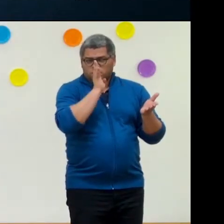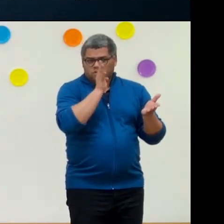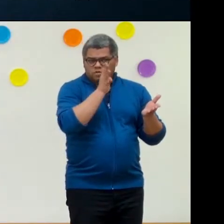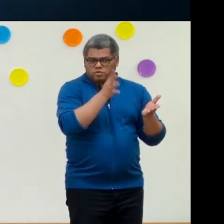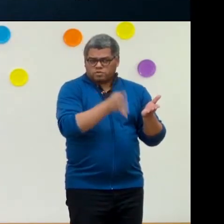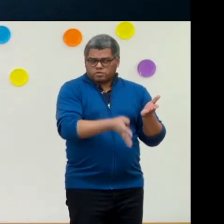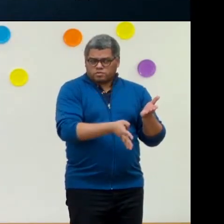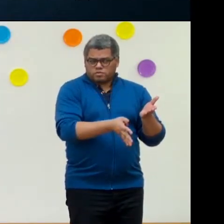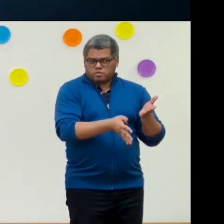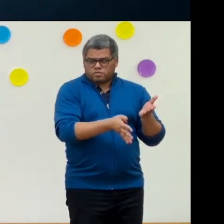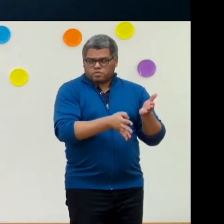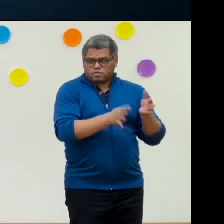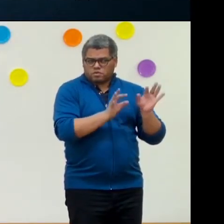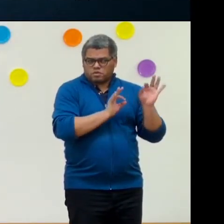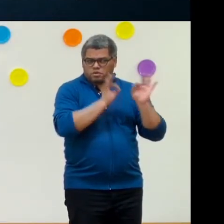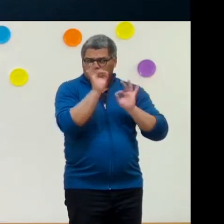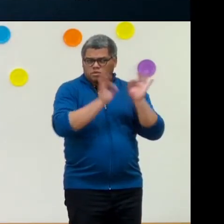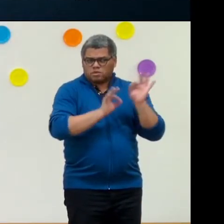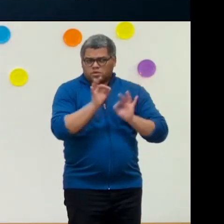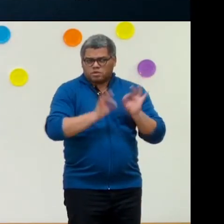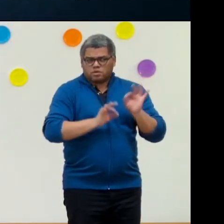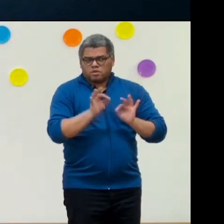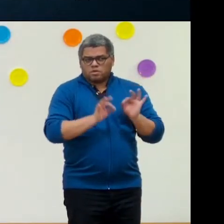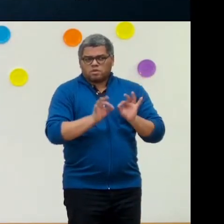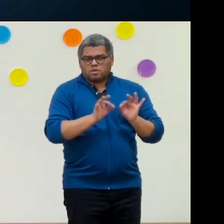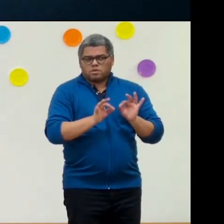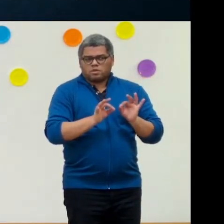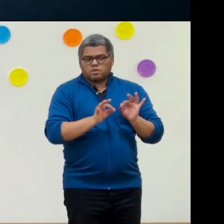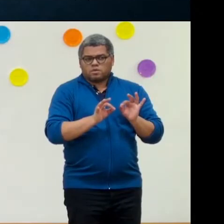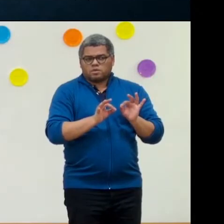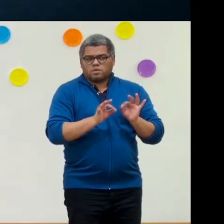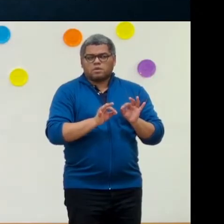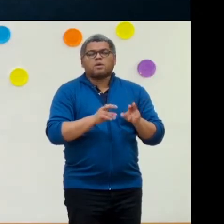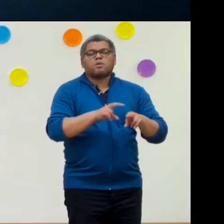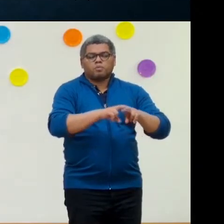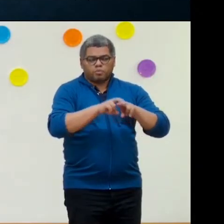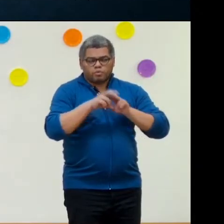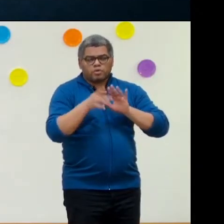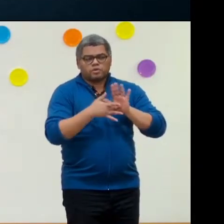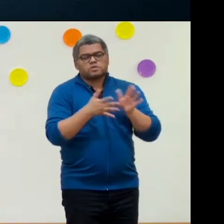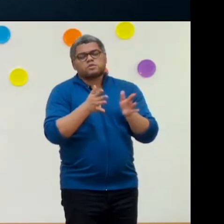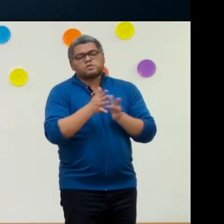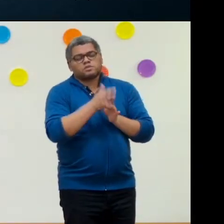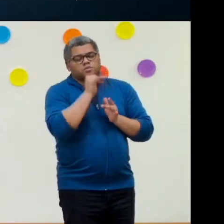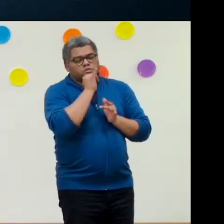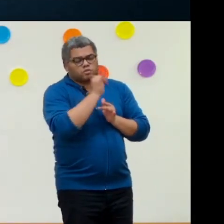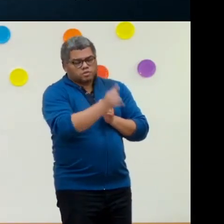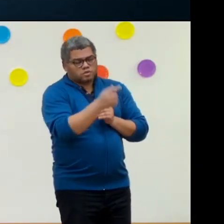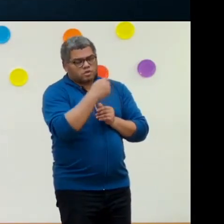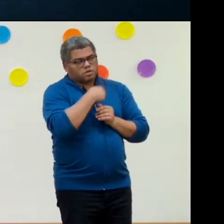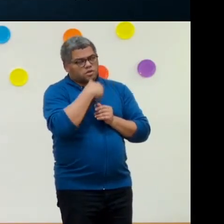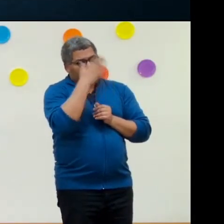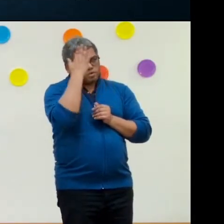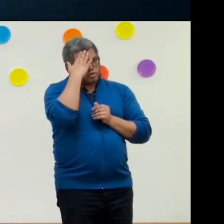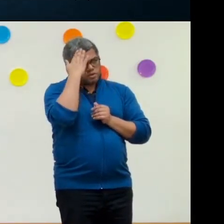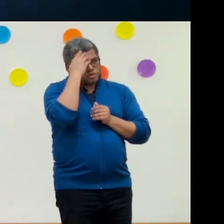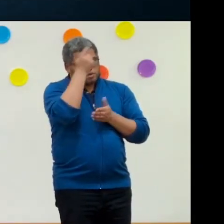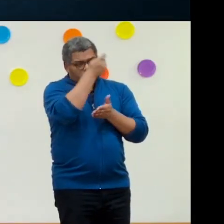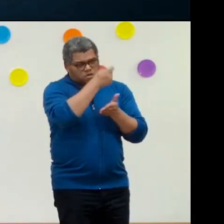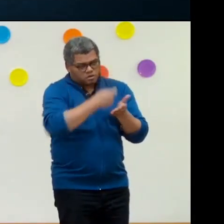armado. Porque eles não queriam julgar a mulher, eles queriam pegar Jesus. Por isso que Jesus faz o que faz. Eu sei que esse texto é